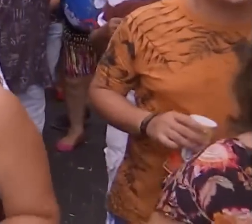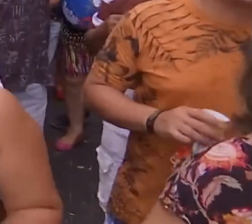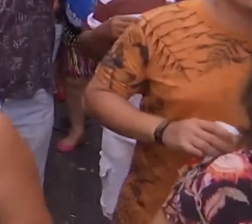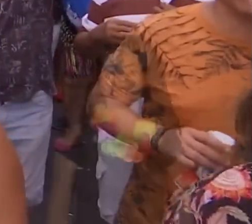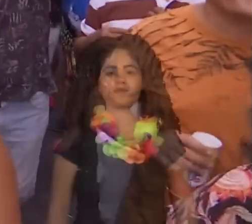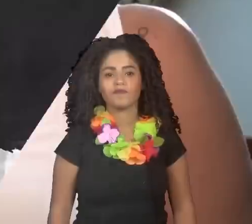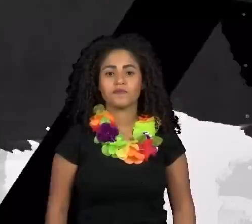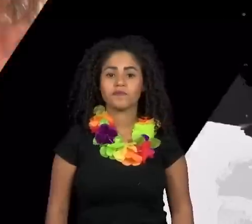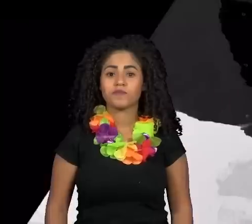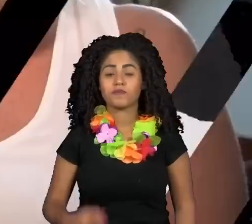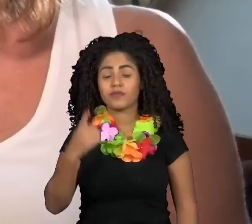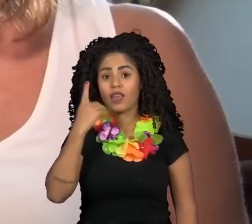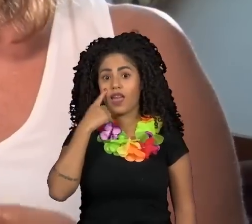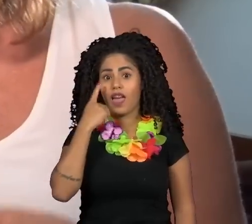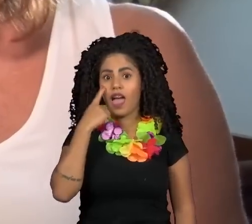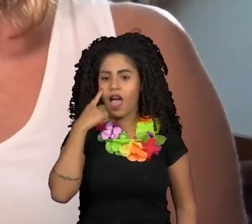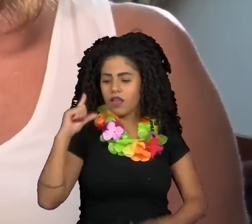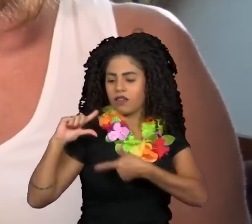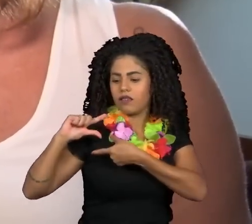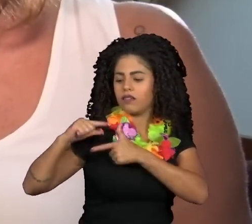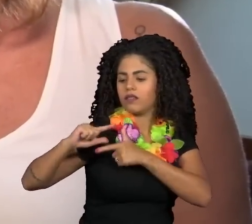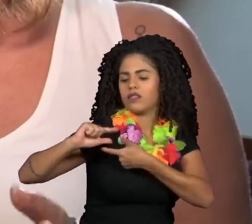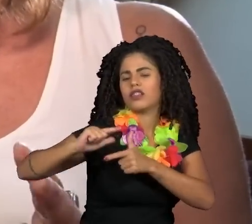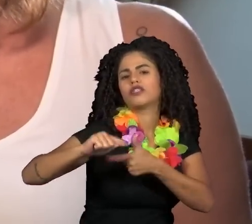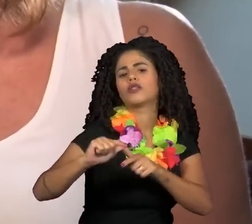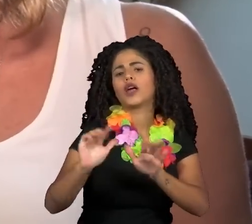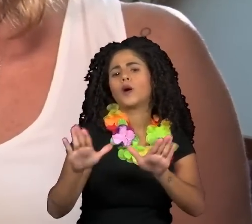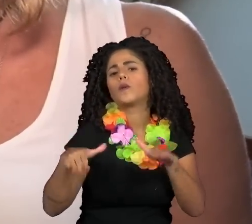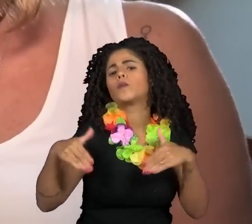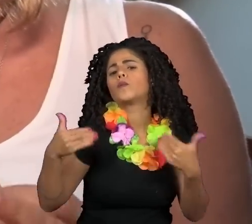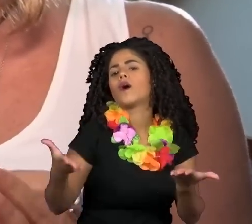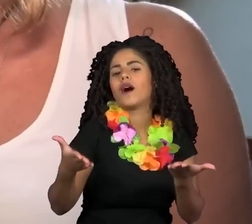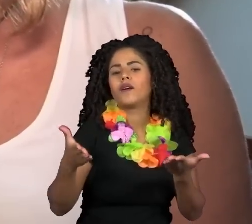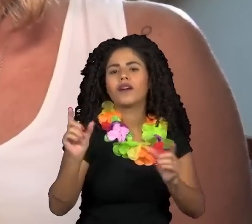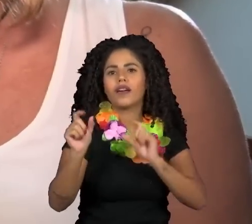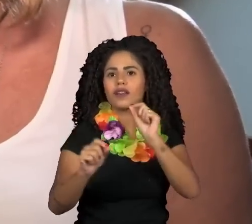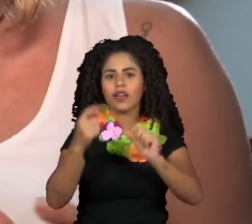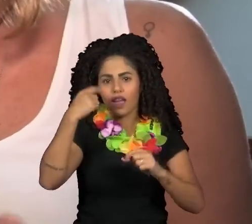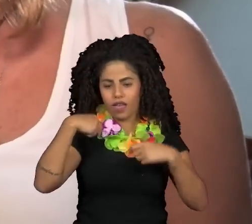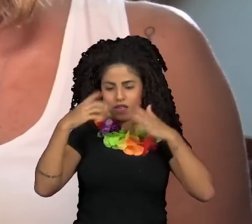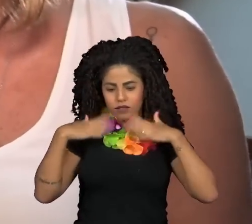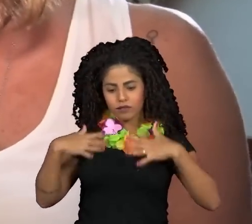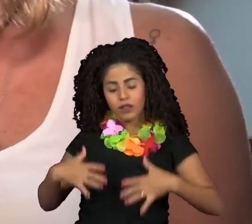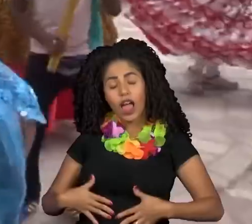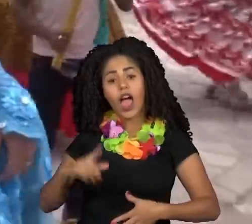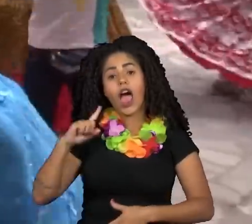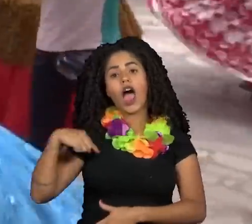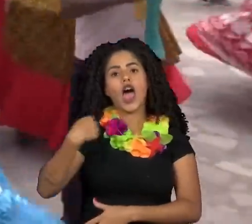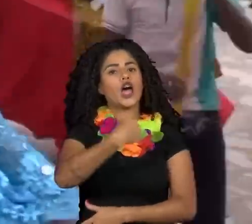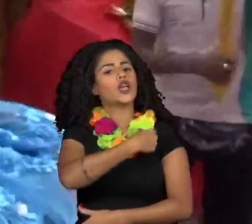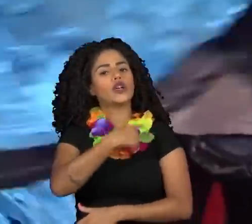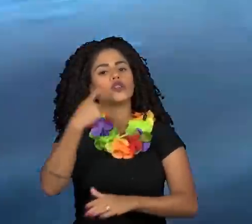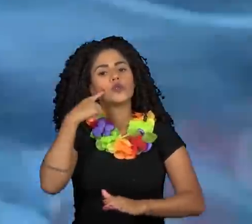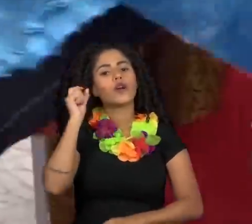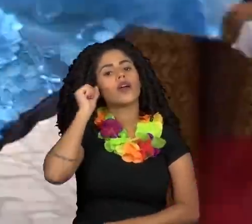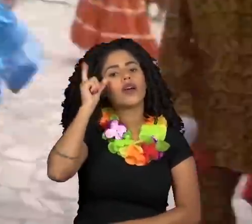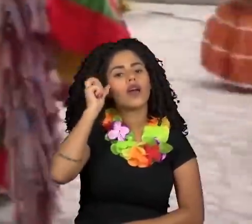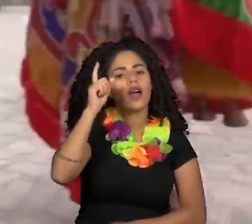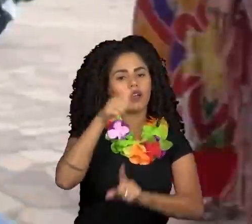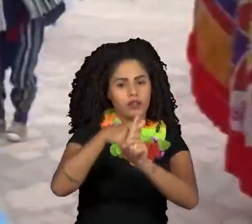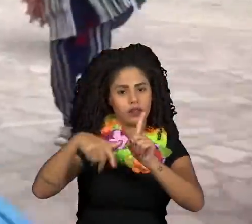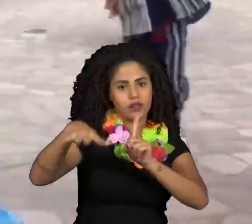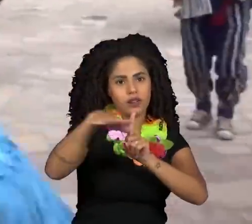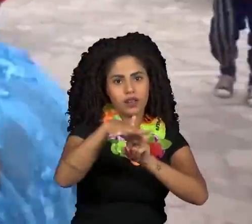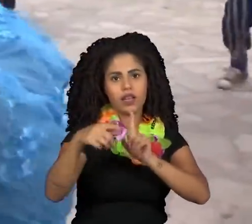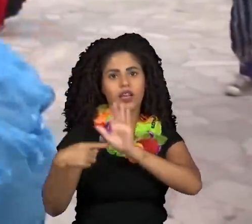As manifestações mais tradicionais, elas são de caráter da nossa formação social. Então, são